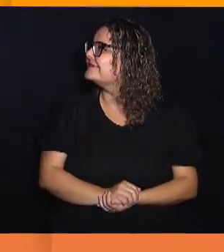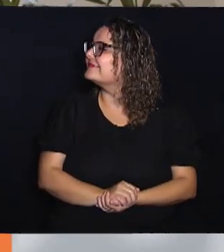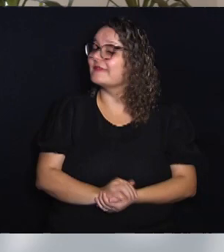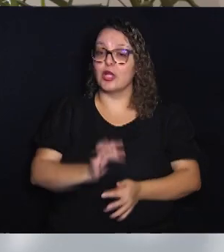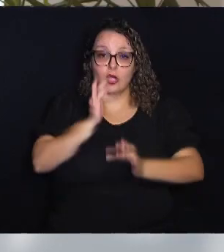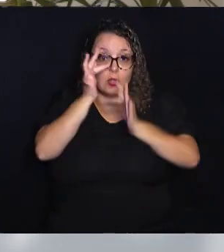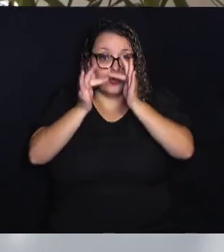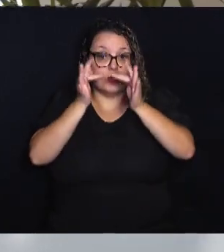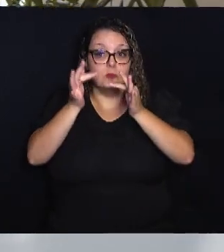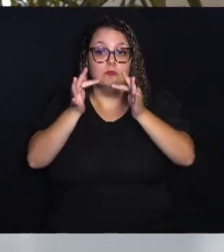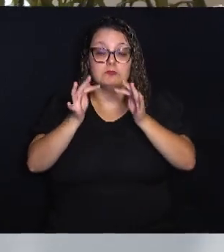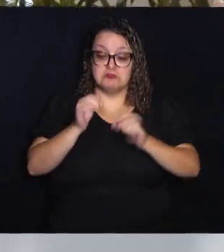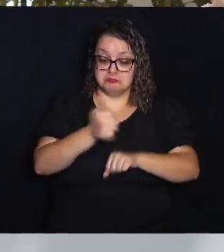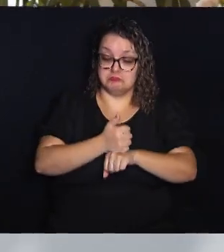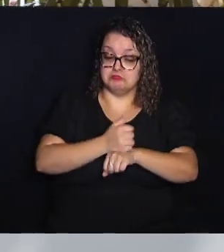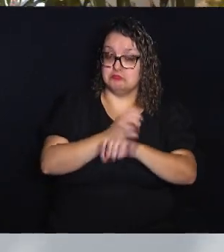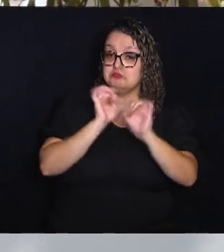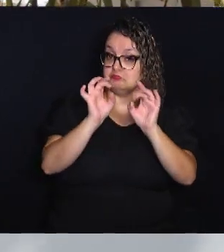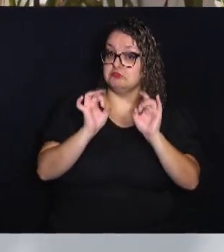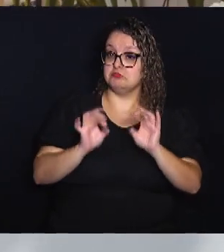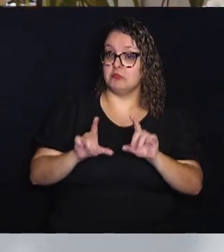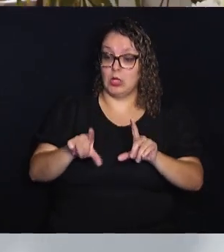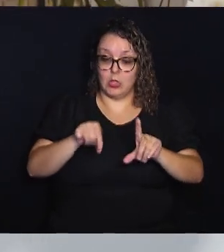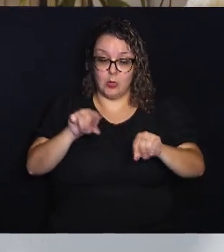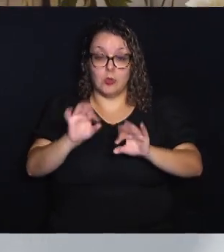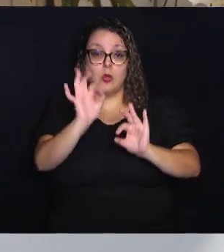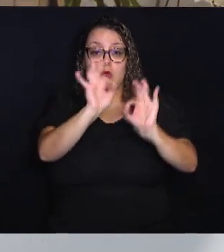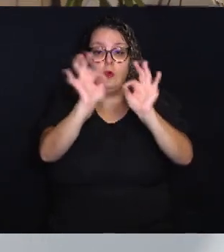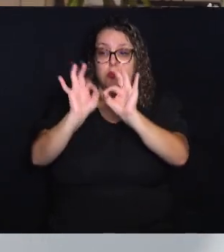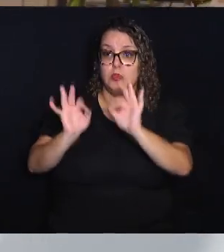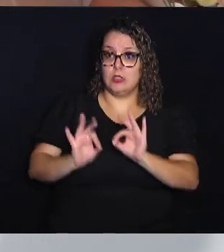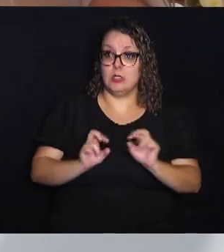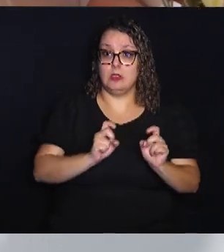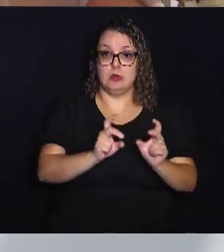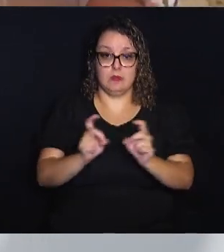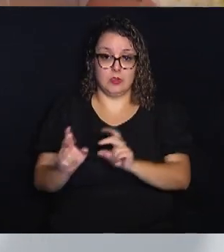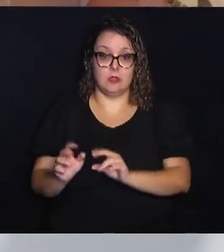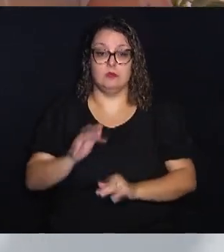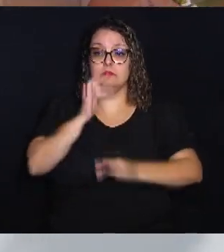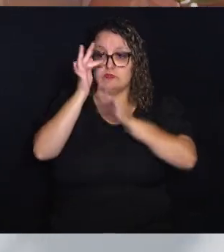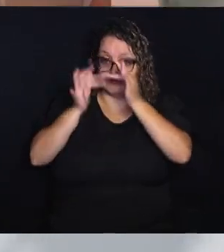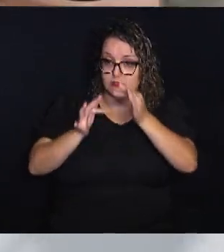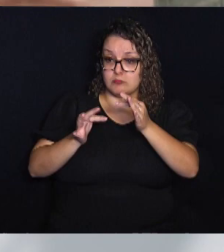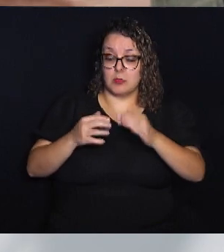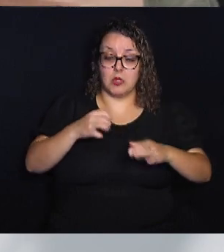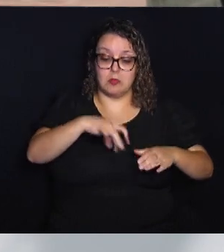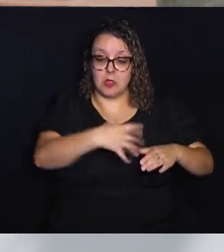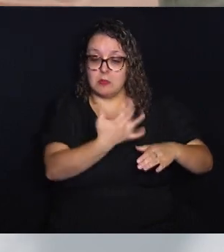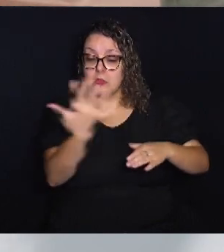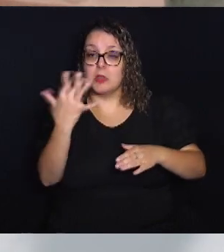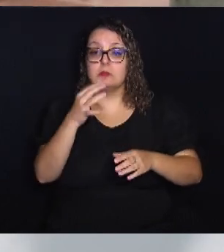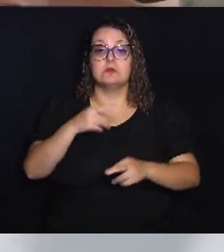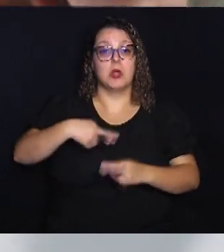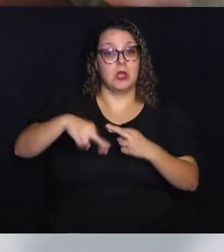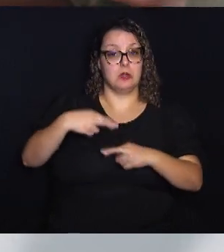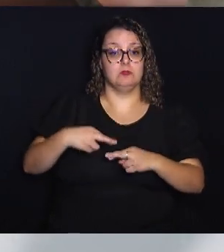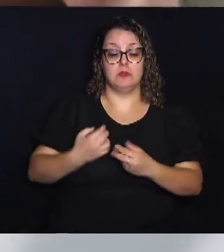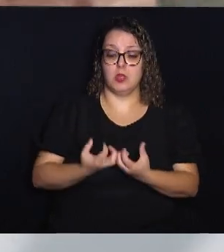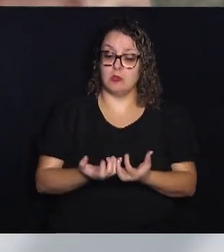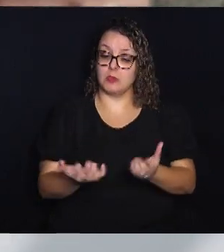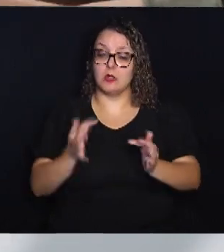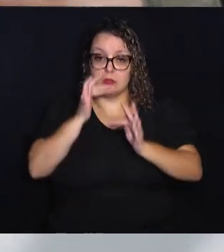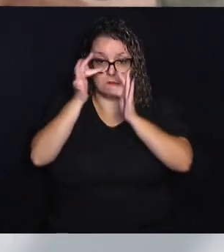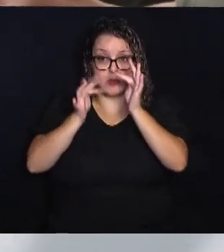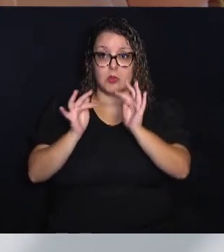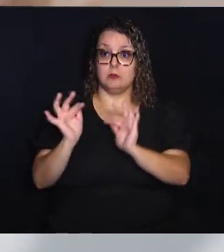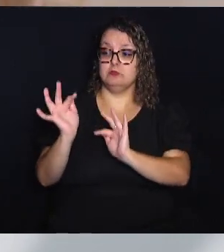Um florista é o profissional especializado na seleção, arranjo e venda de flores, plantas e outros elementos relacionados à jardinagem